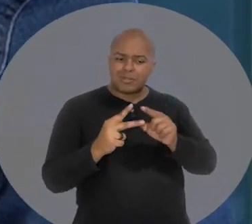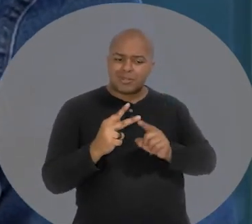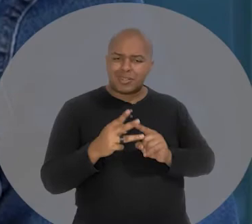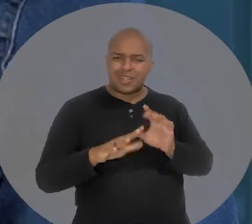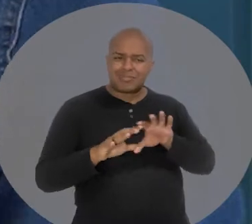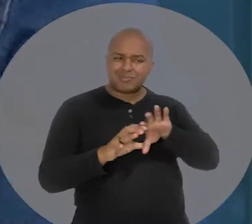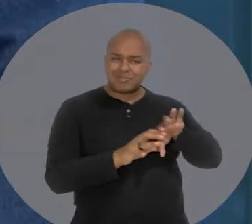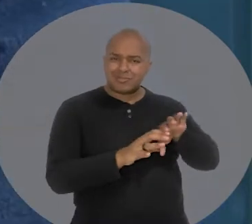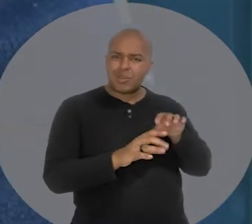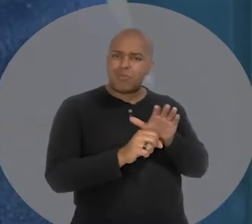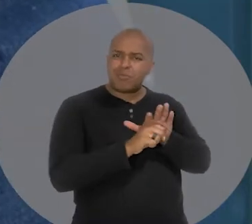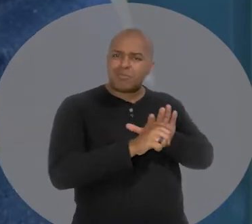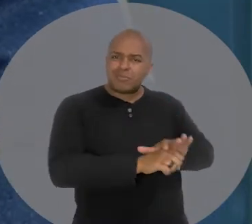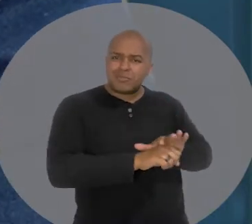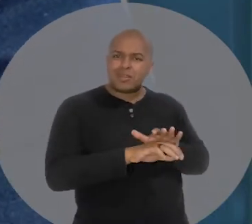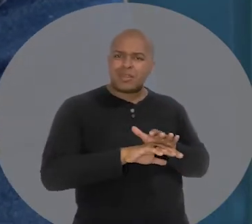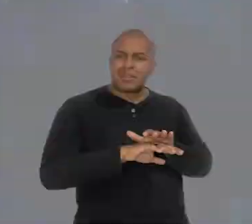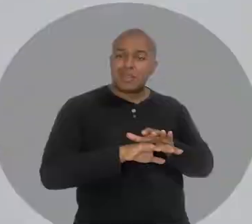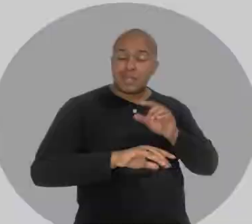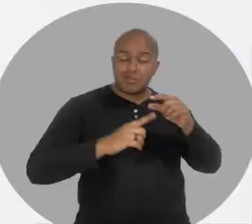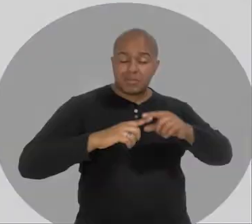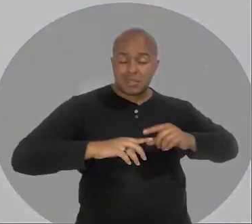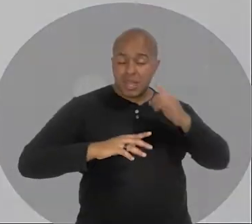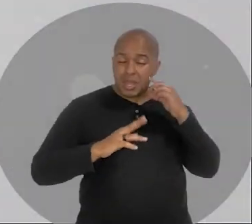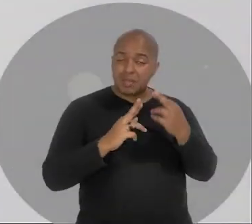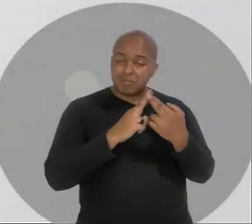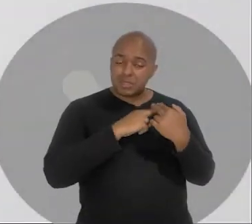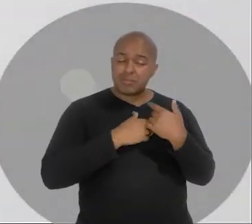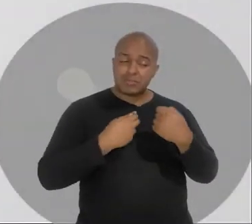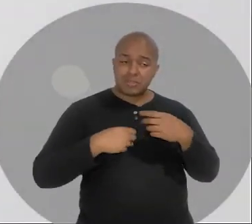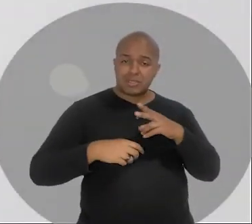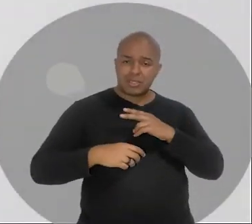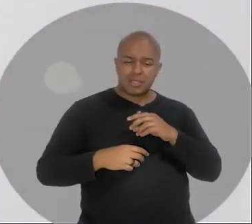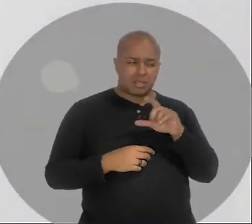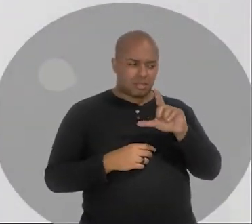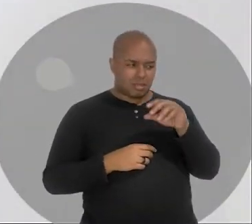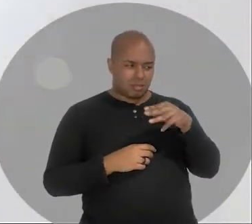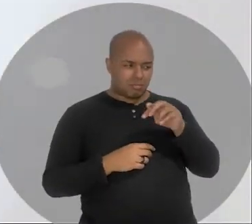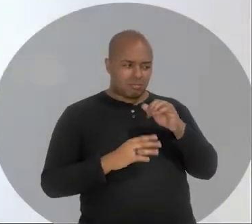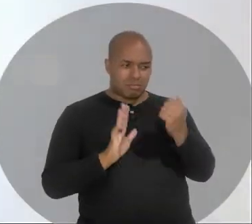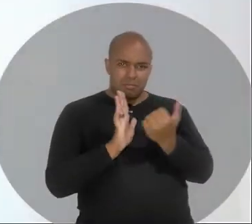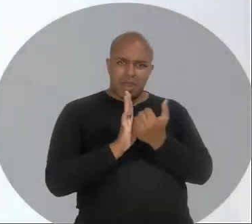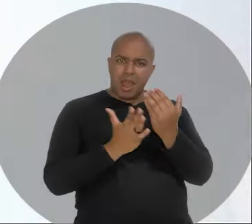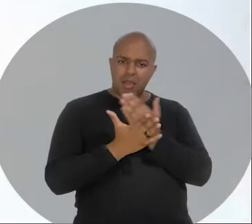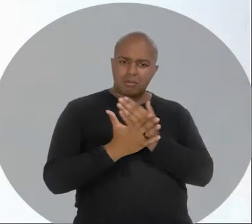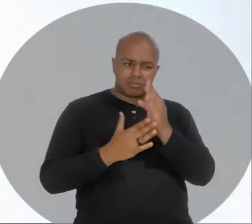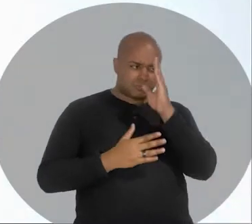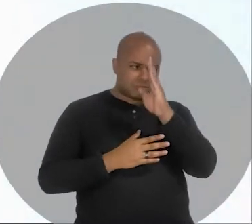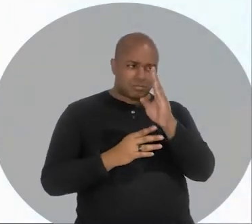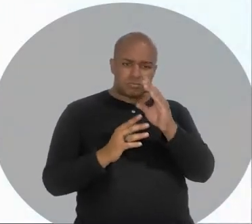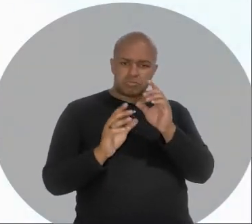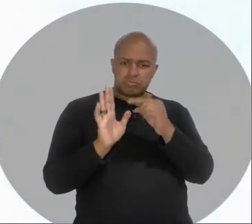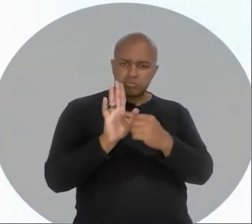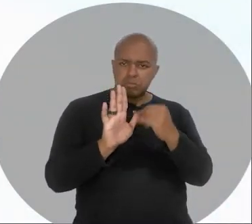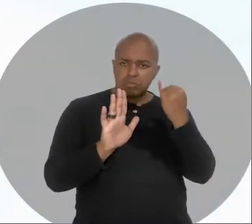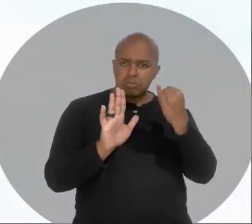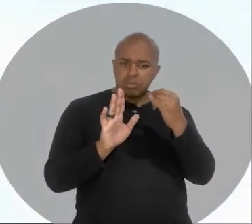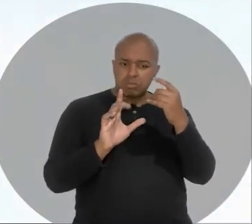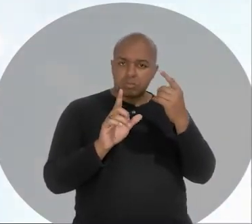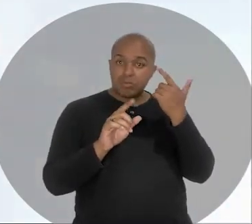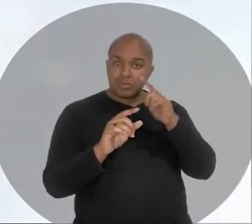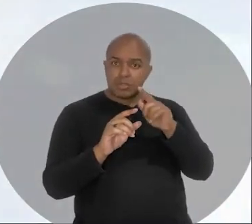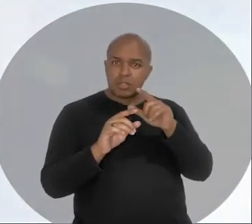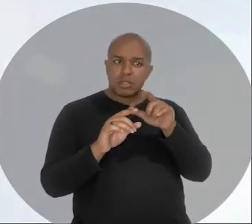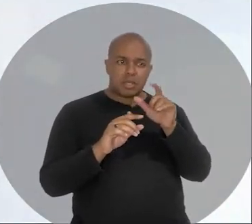de opressão e assumir responsabilidade por isso. Marcos legais, alguns dos principais destaques e conquistas. Linha do